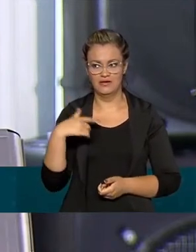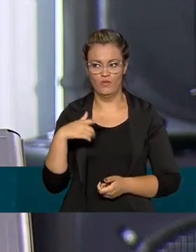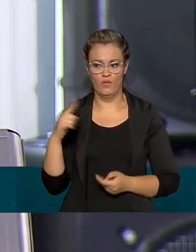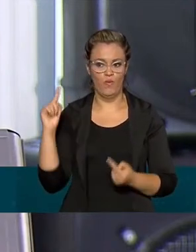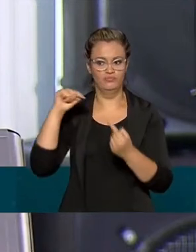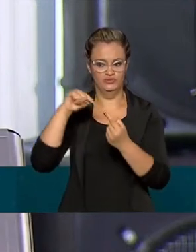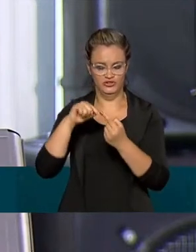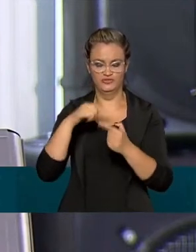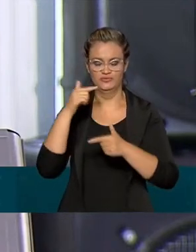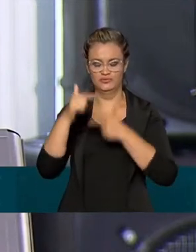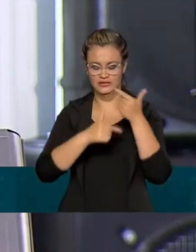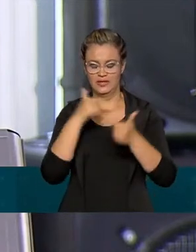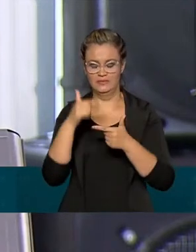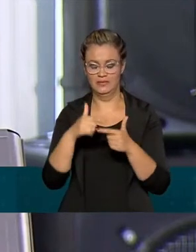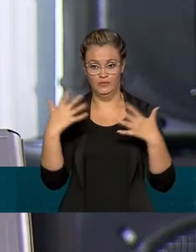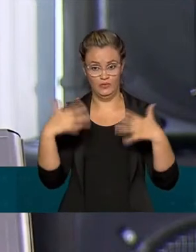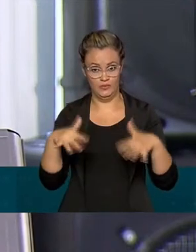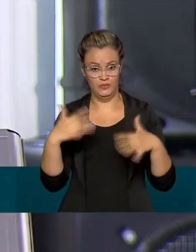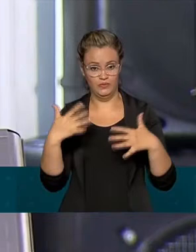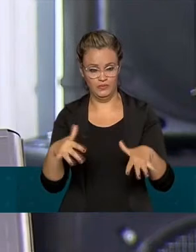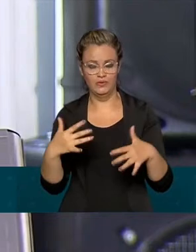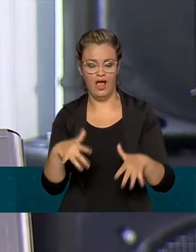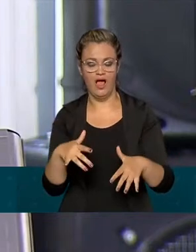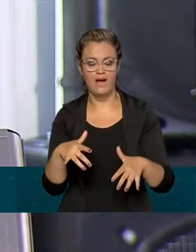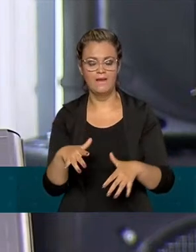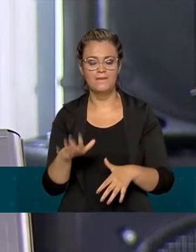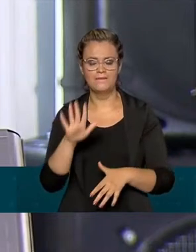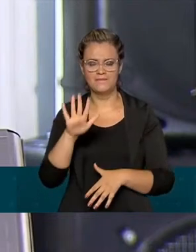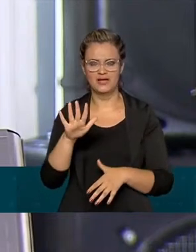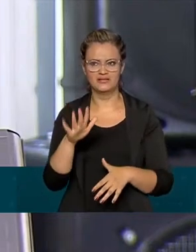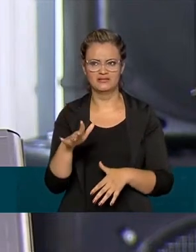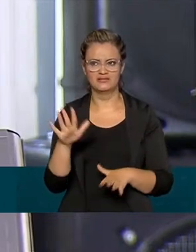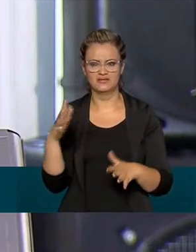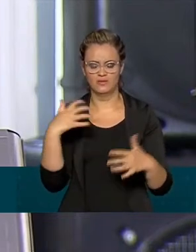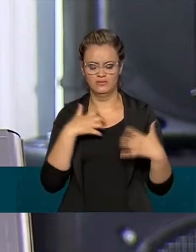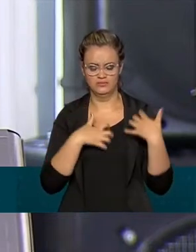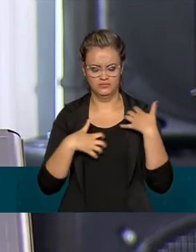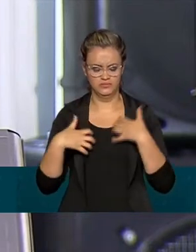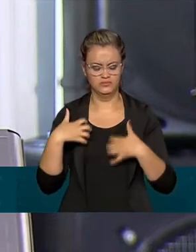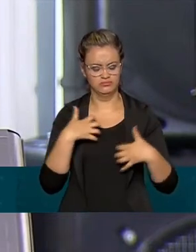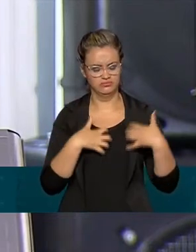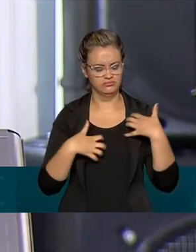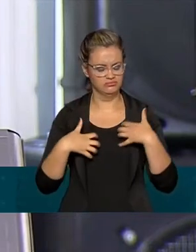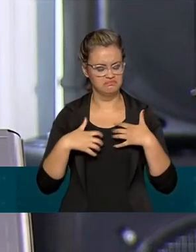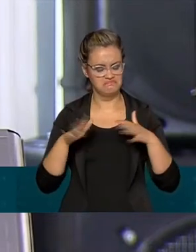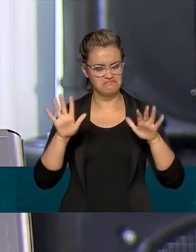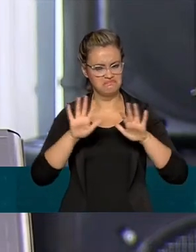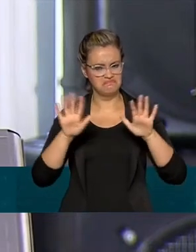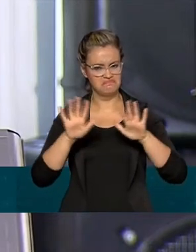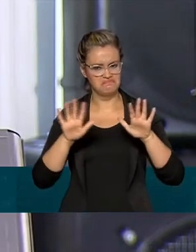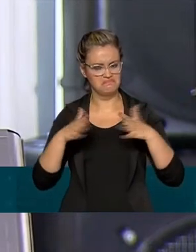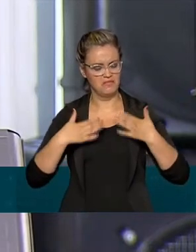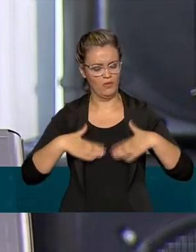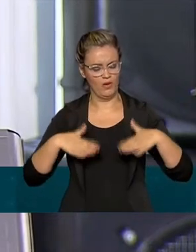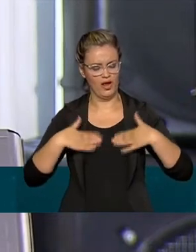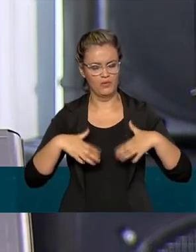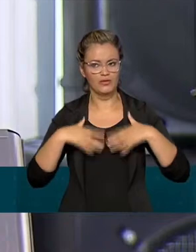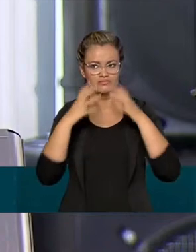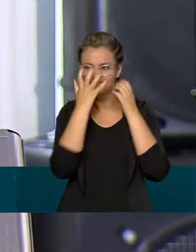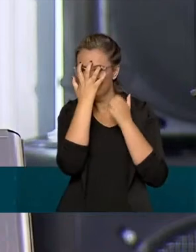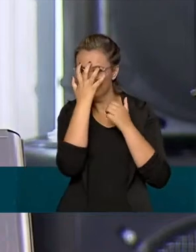missão e a dimensão do desafio a enfrentar perturbaram a minha serenidade ou me